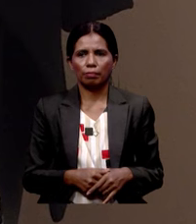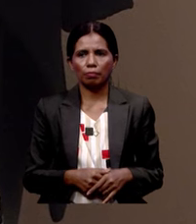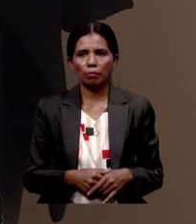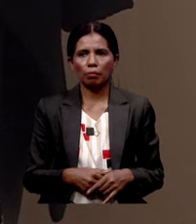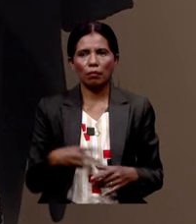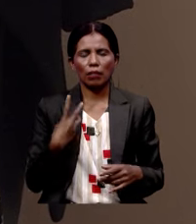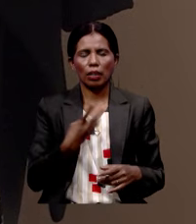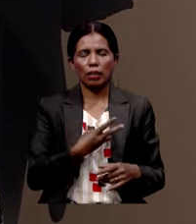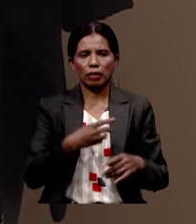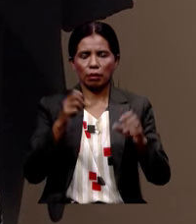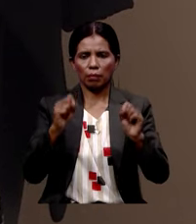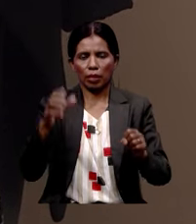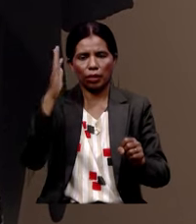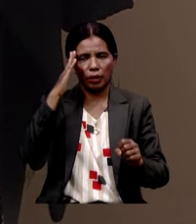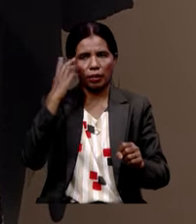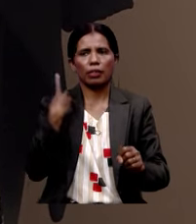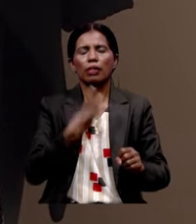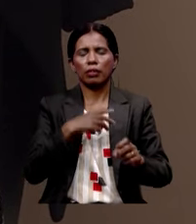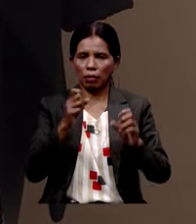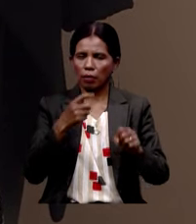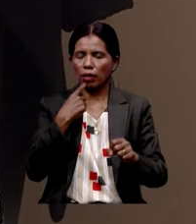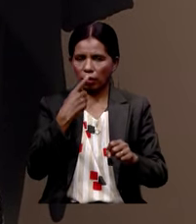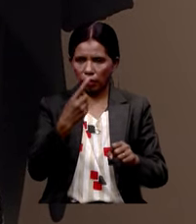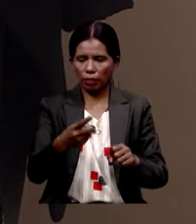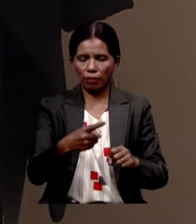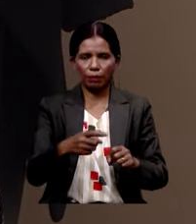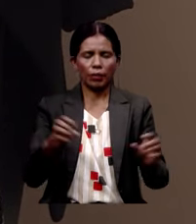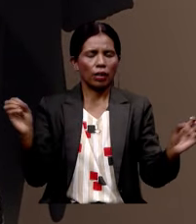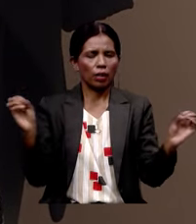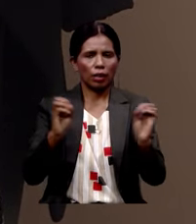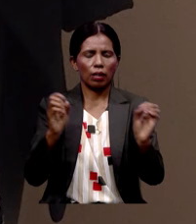ita bele hatene kata ita bele deha kata laos